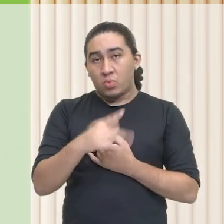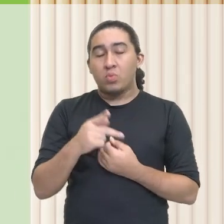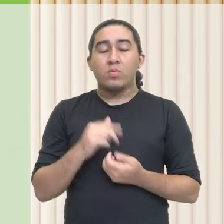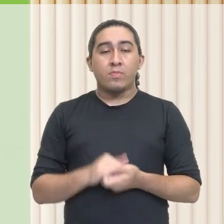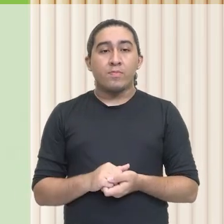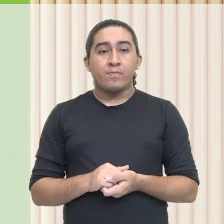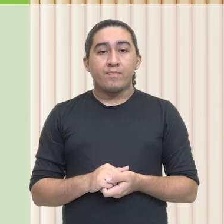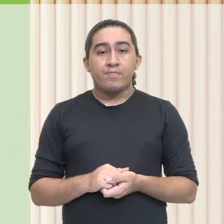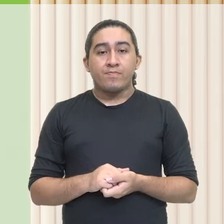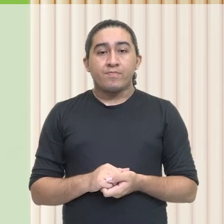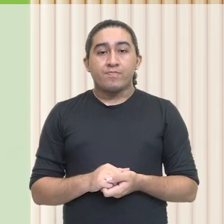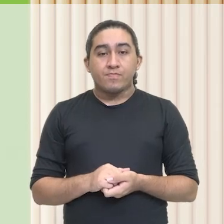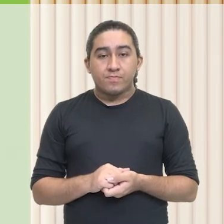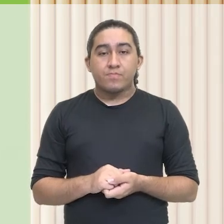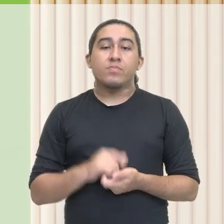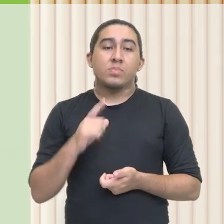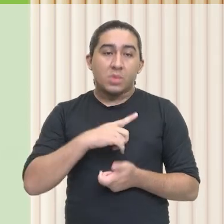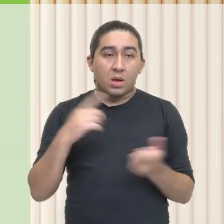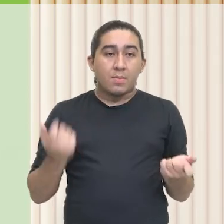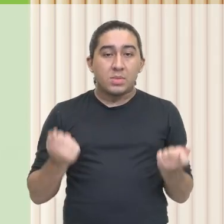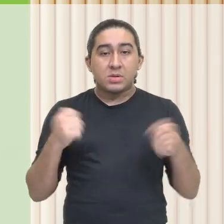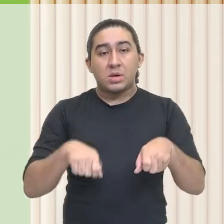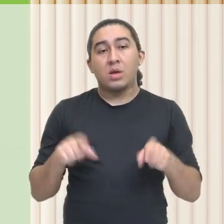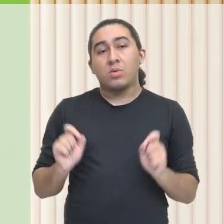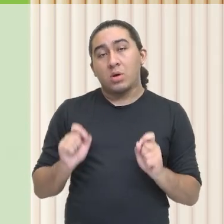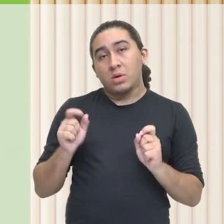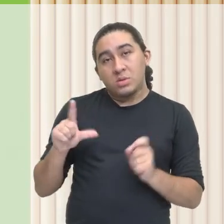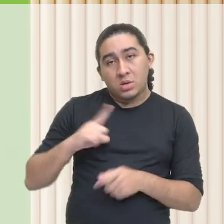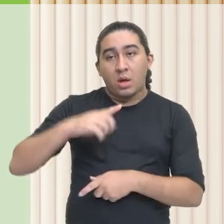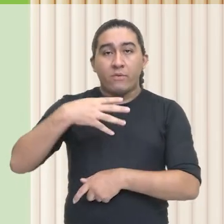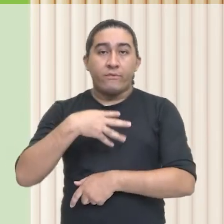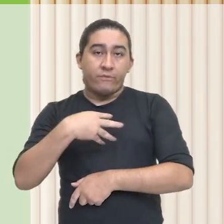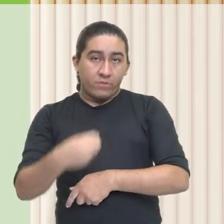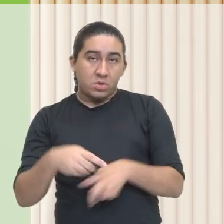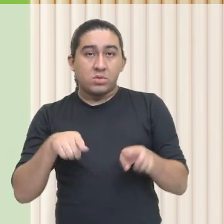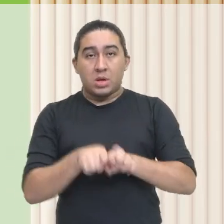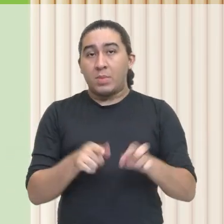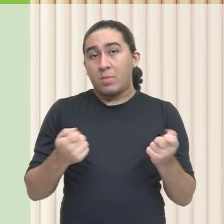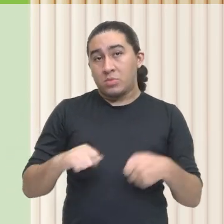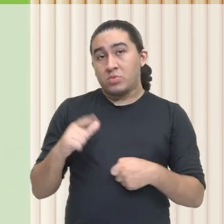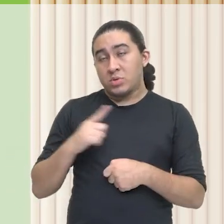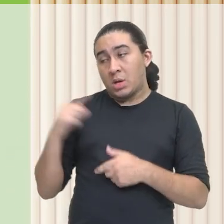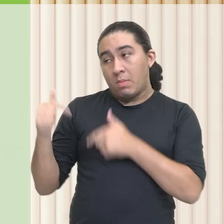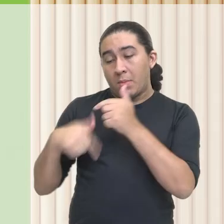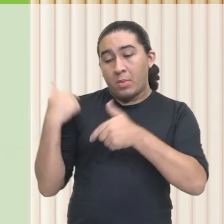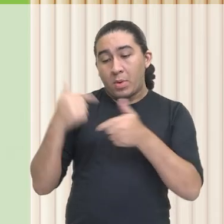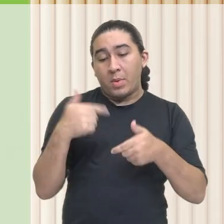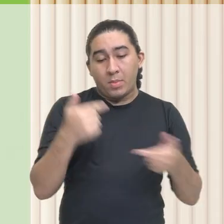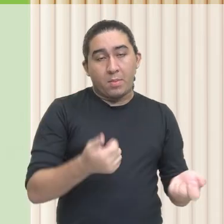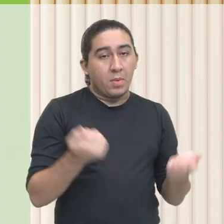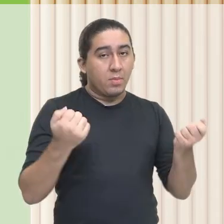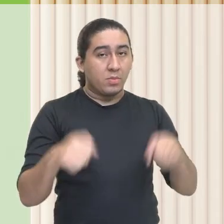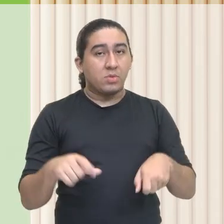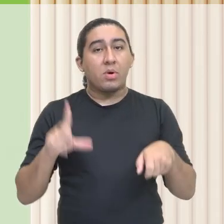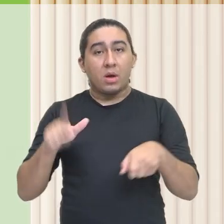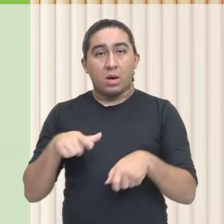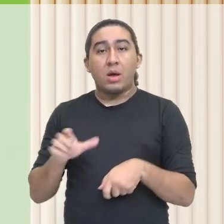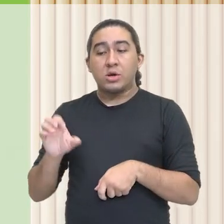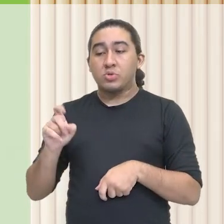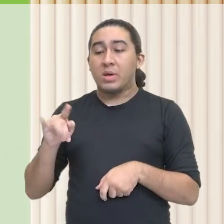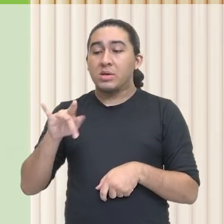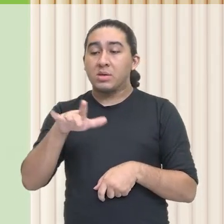semelhantes entre si que tem a capacidade de se reproduzir e gerar descendentes férteis né que são as